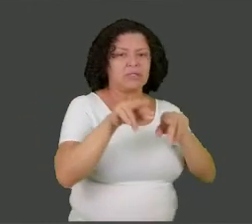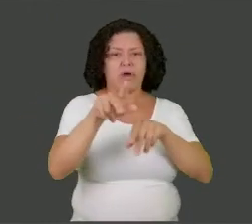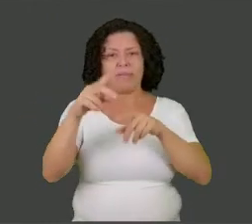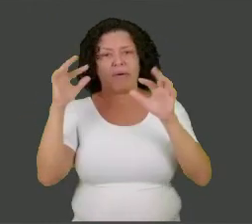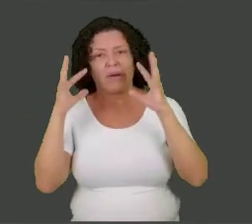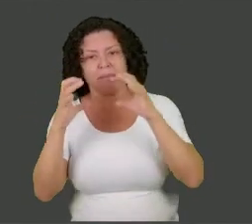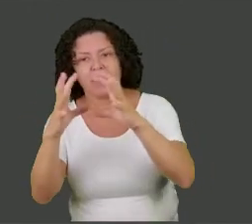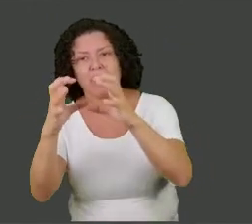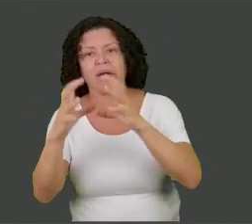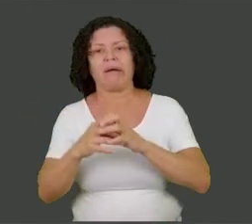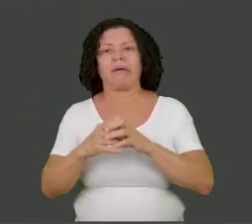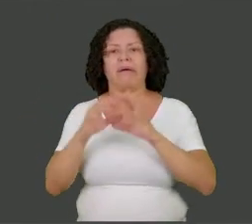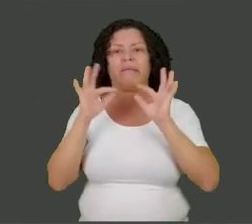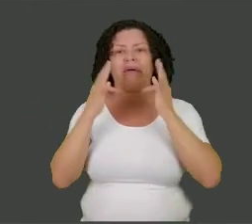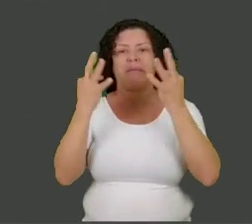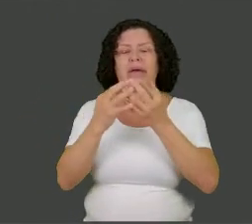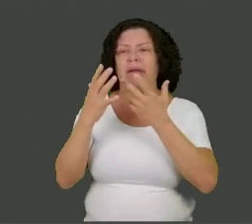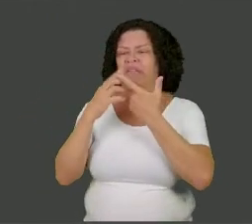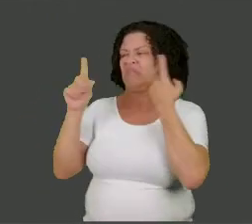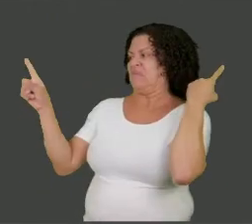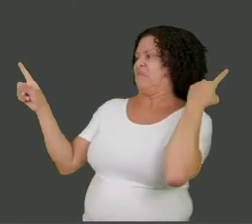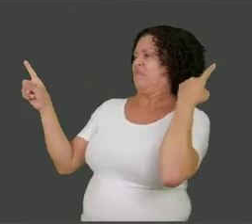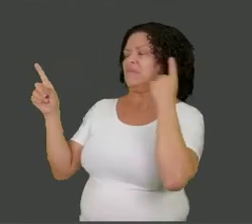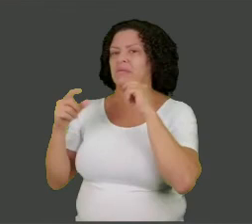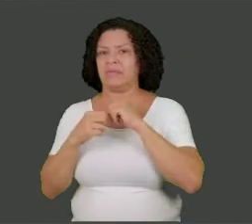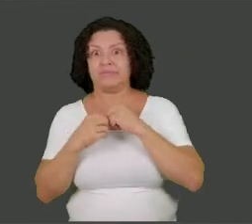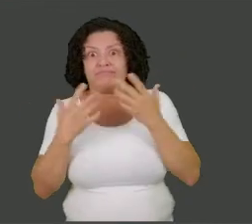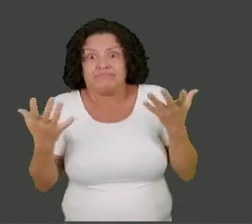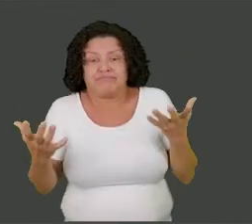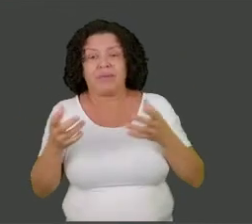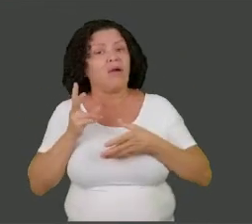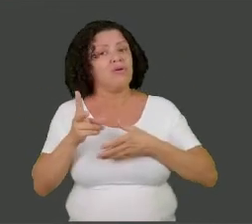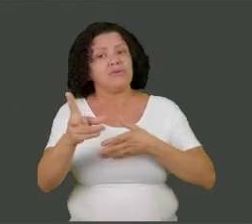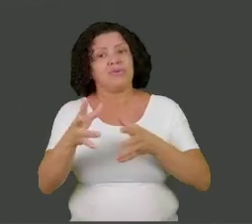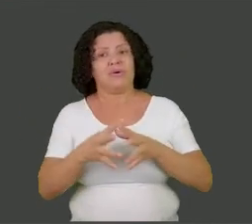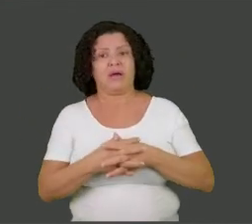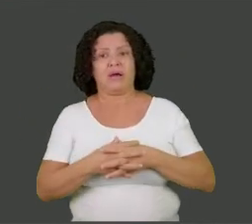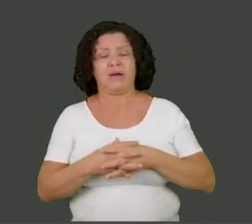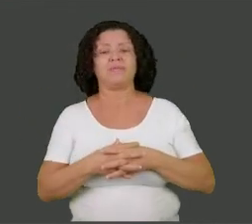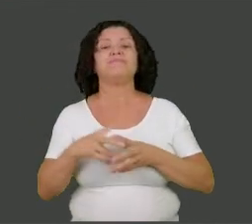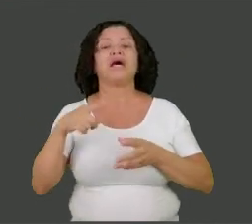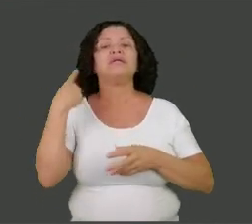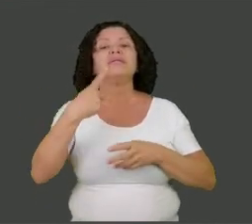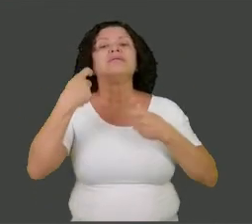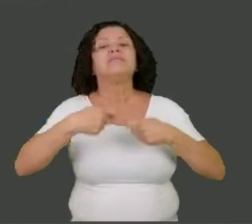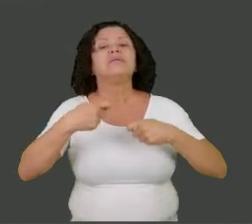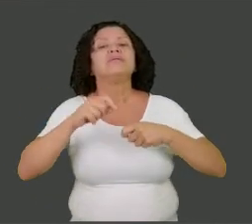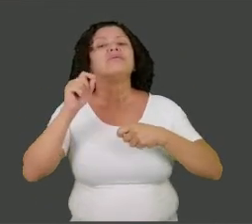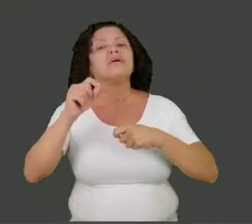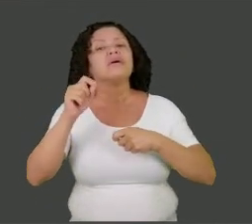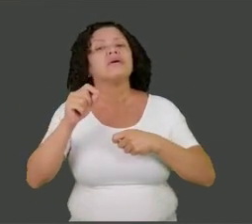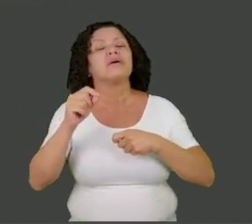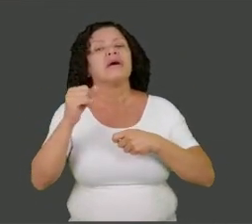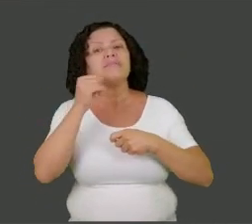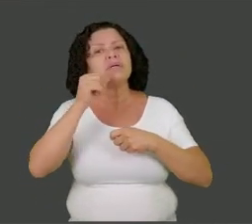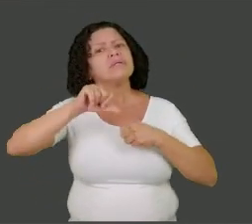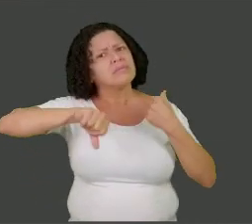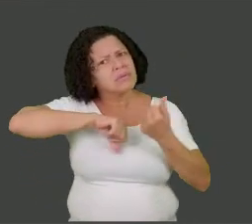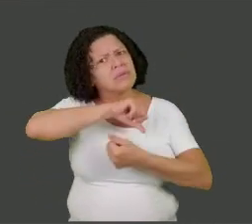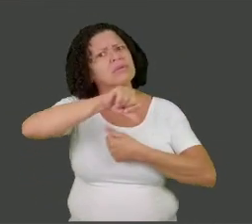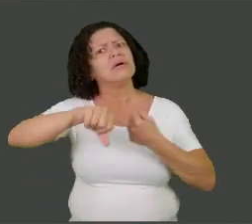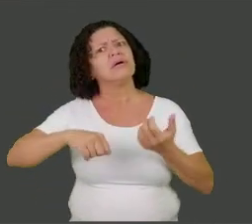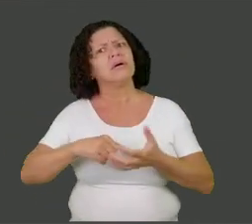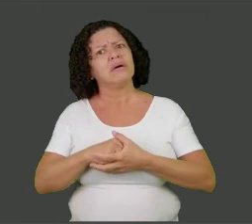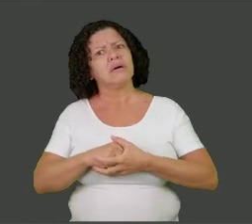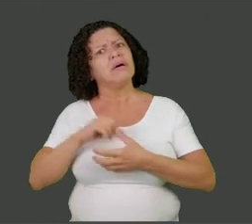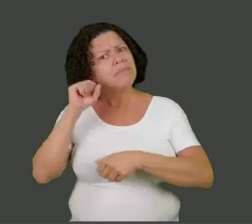mesma família, e são irmãos que brigam, né? São parentes que não se dão bem, né? A coisa continua. A gente